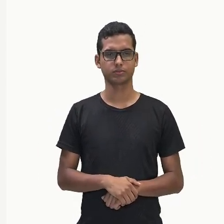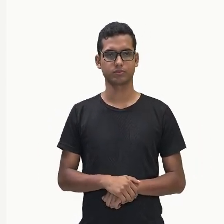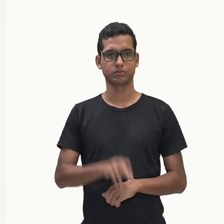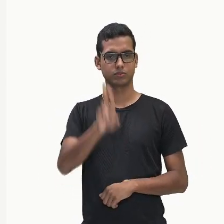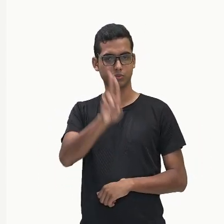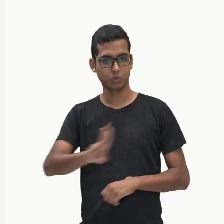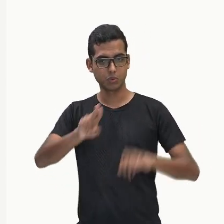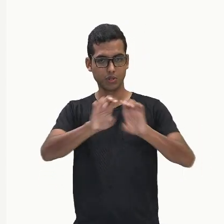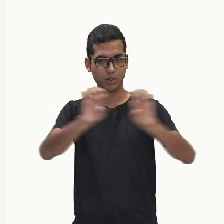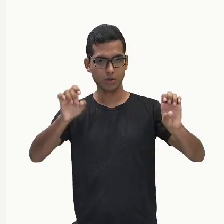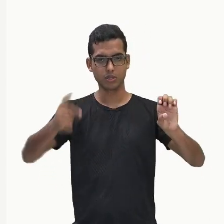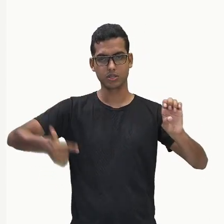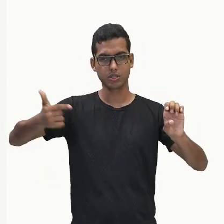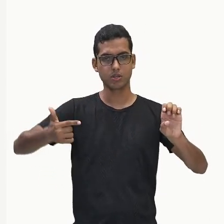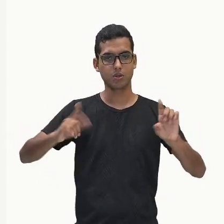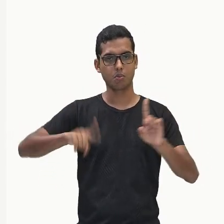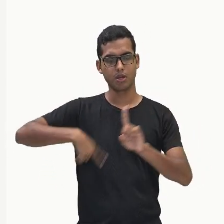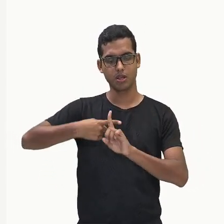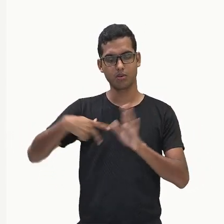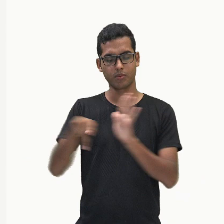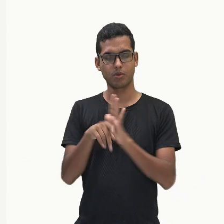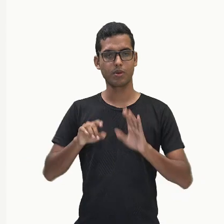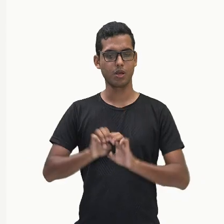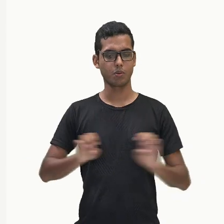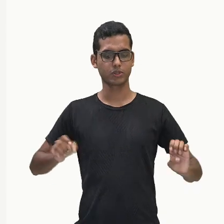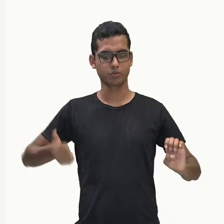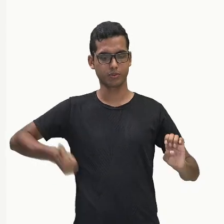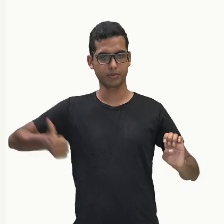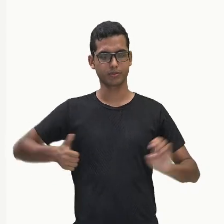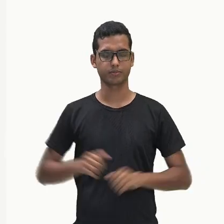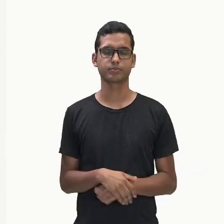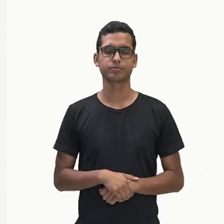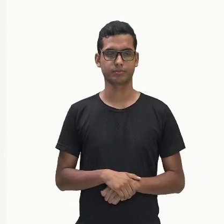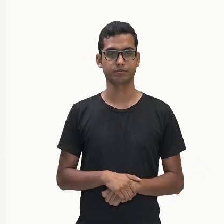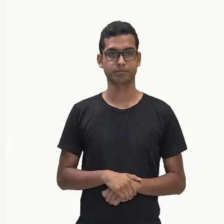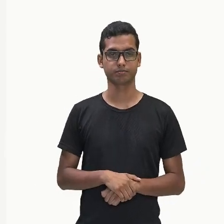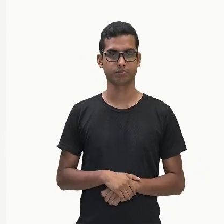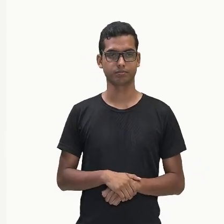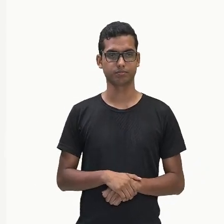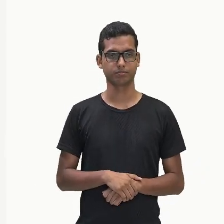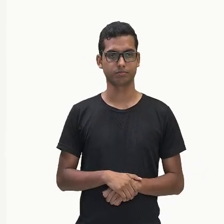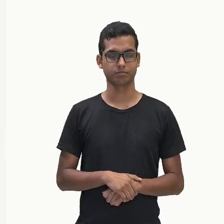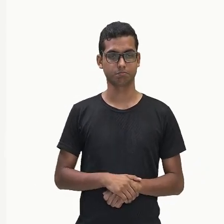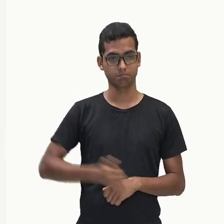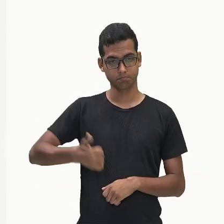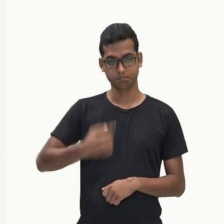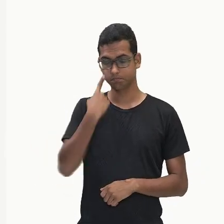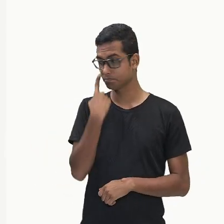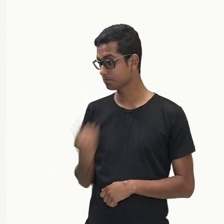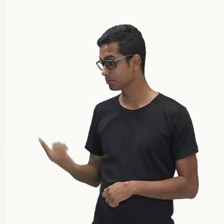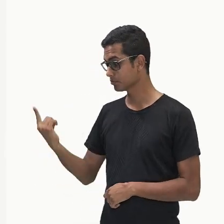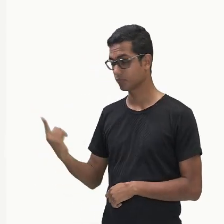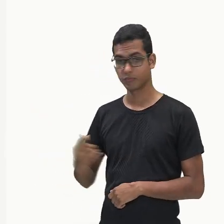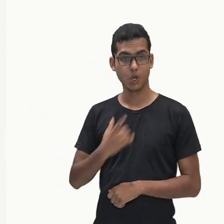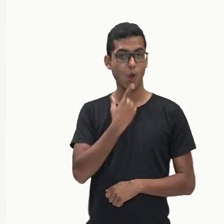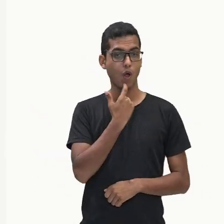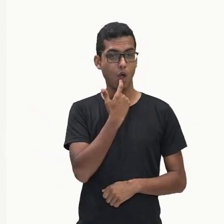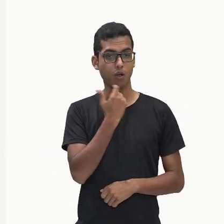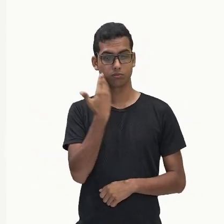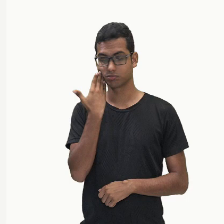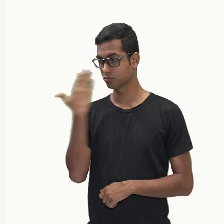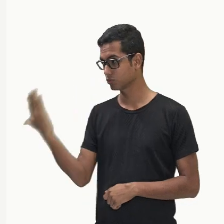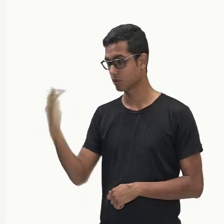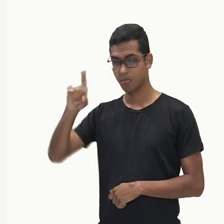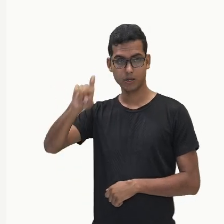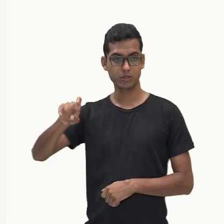grau junto com uma de primeira, tá? Então a primeira vai ser assim, ó, x ao quadrado